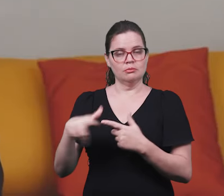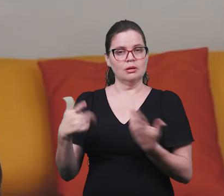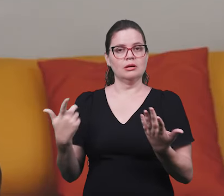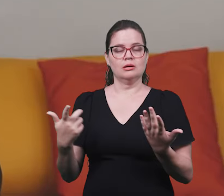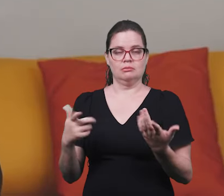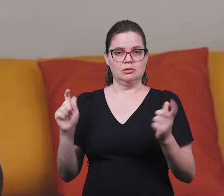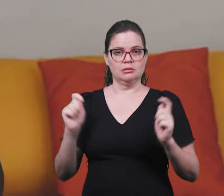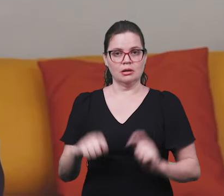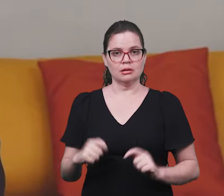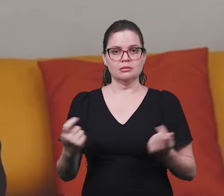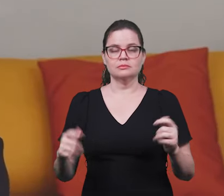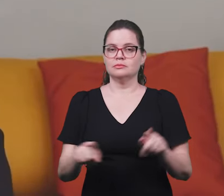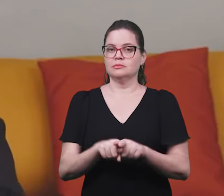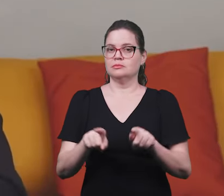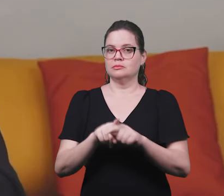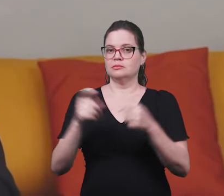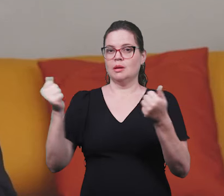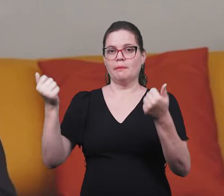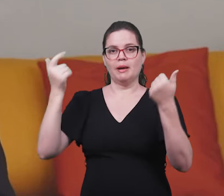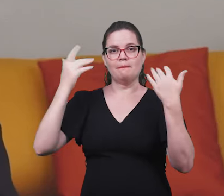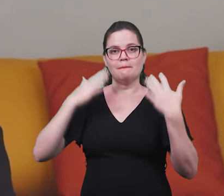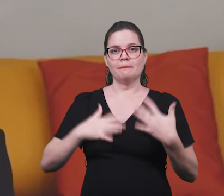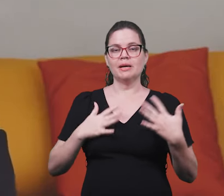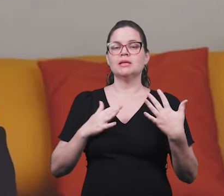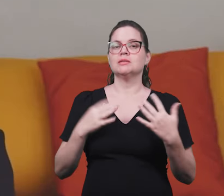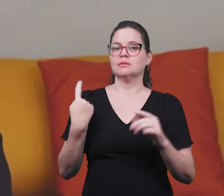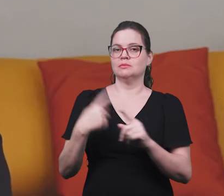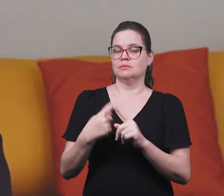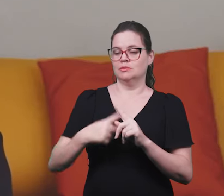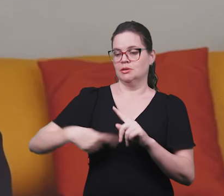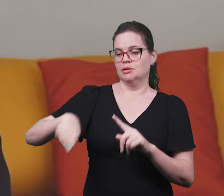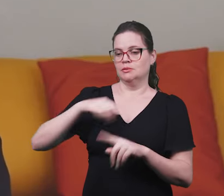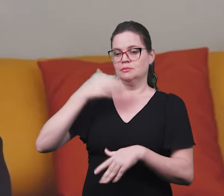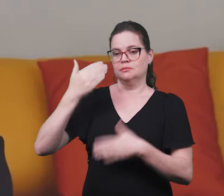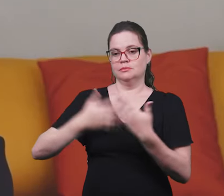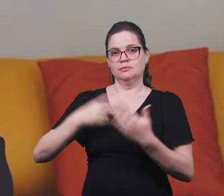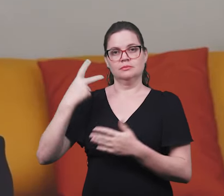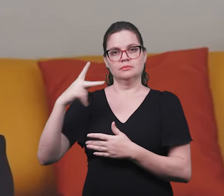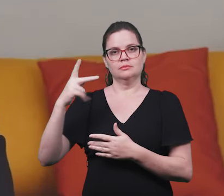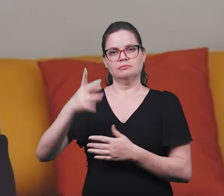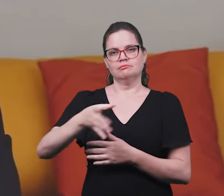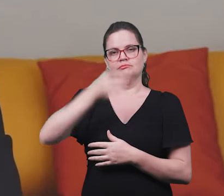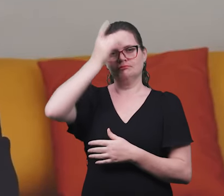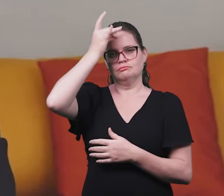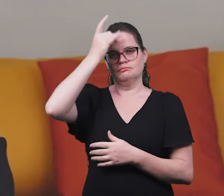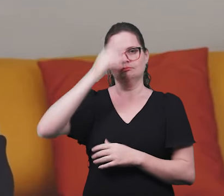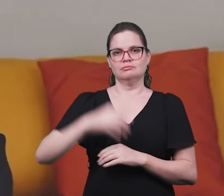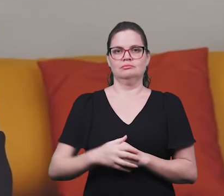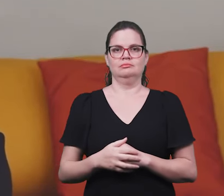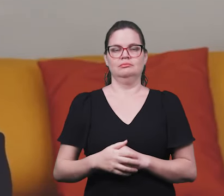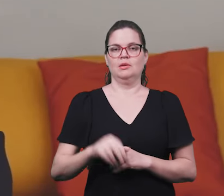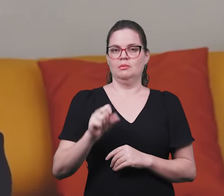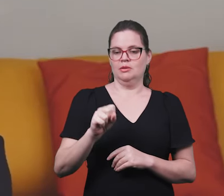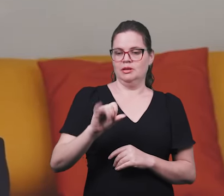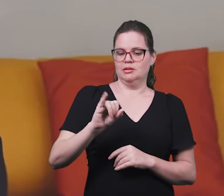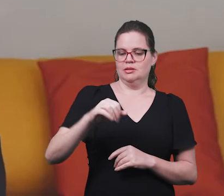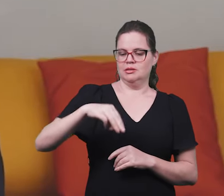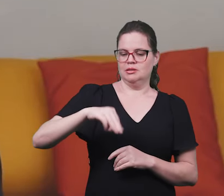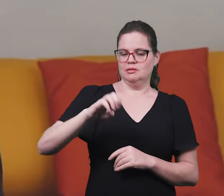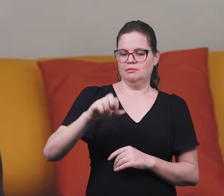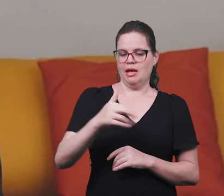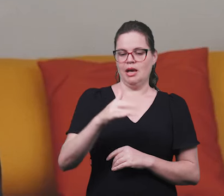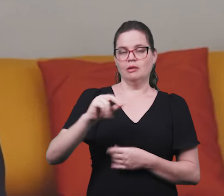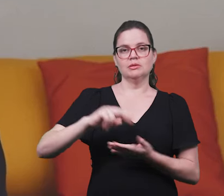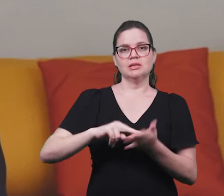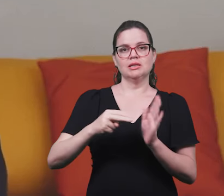de um problema, né? A bênção que um dia nós buscamos na presença dele. E Simeão Shimon significa aquele